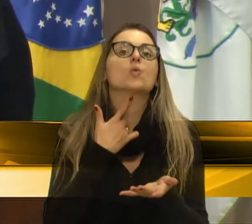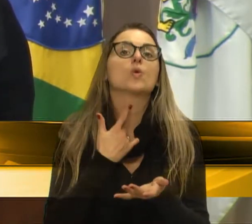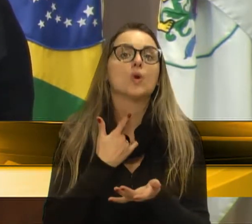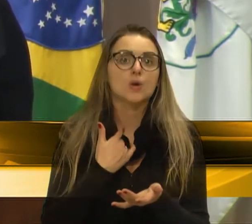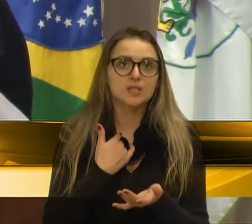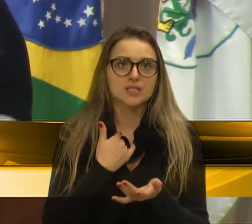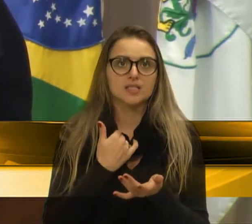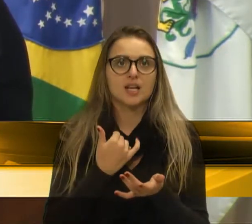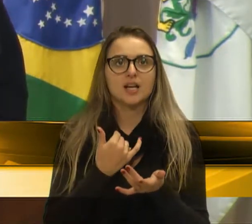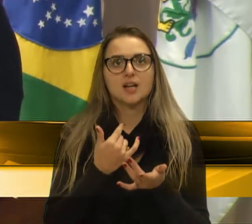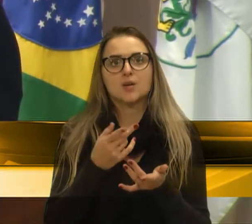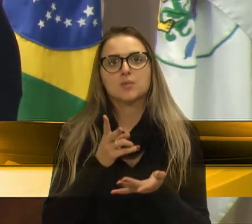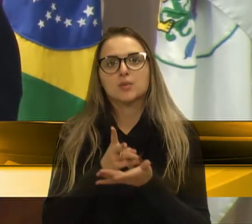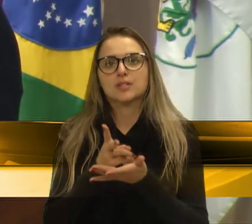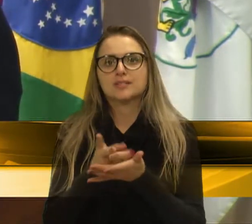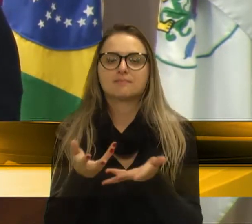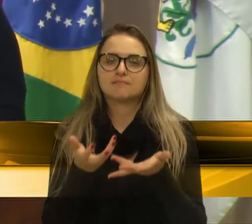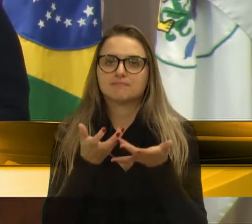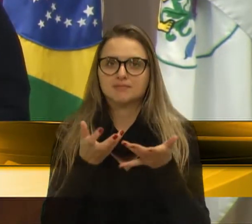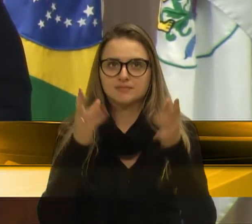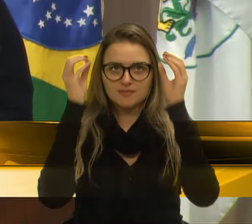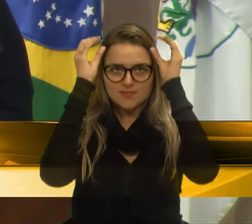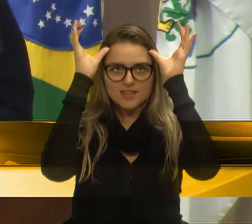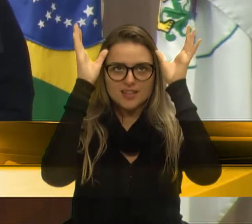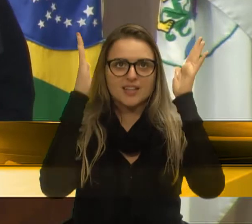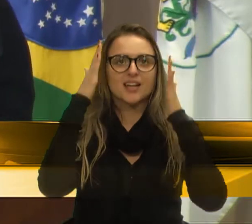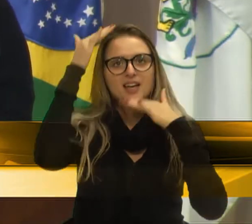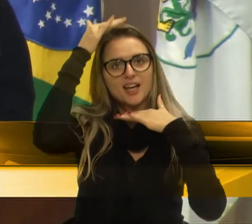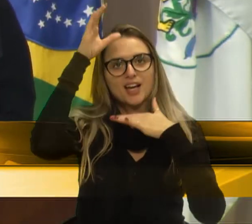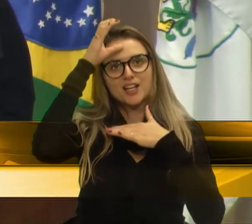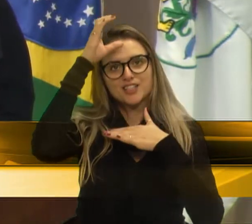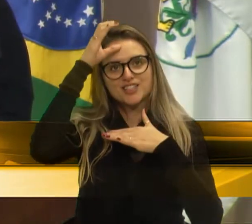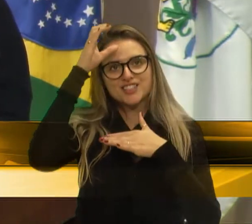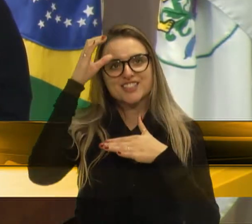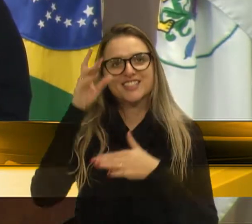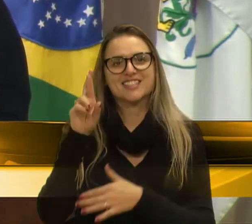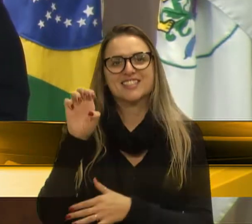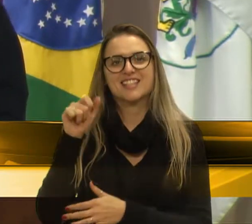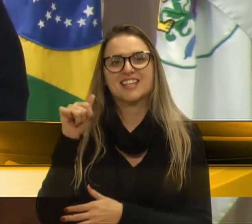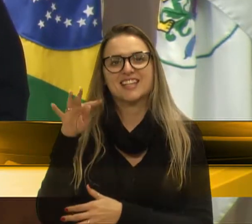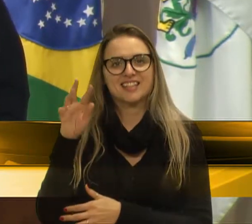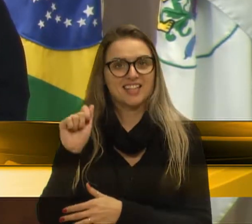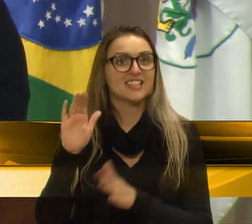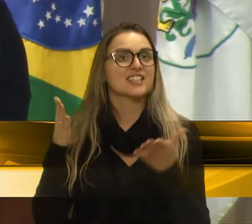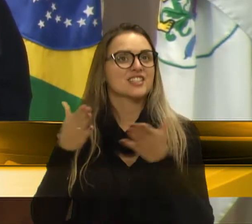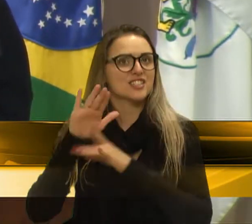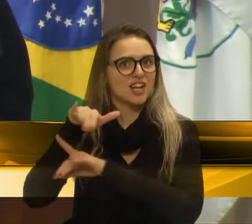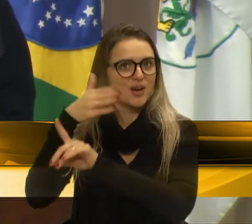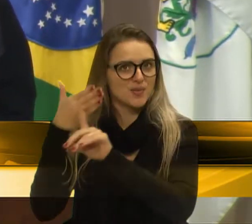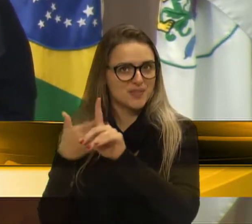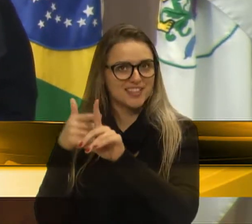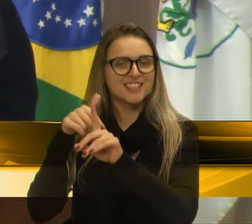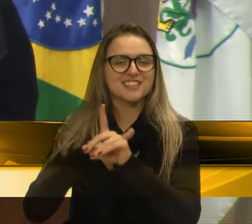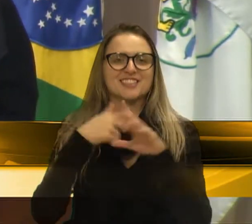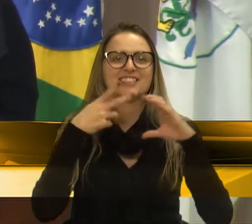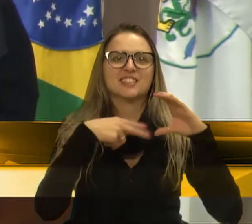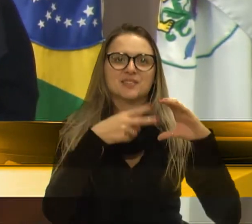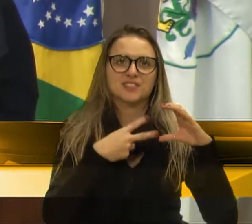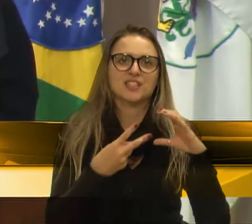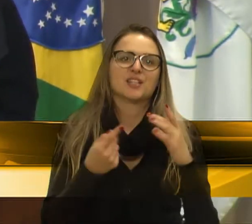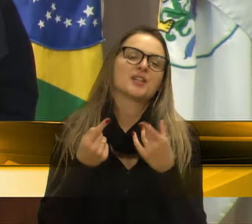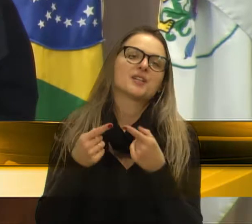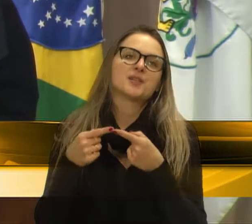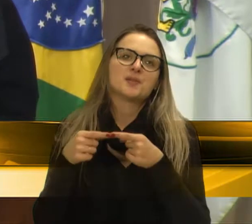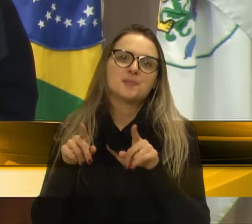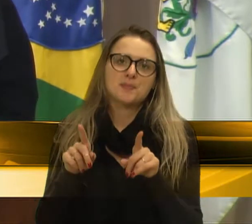pela busca do conhecimento. A tia Renata já foi homenageada nessa casa em outras ocasiões, mas